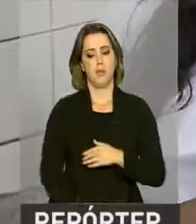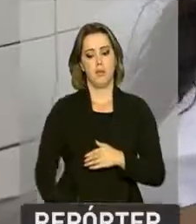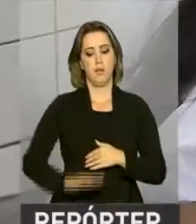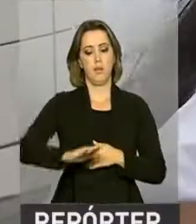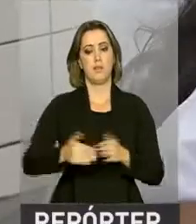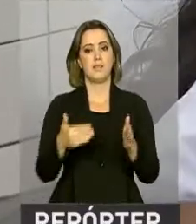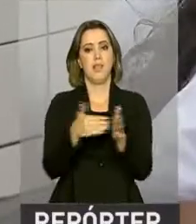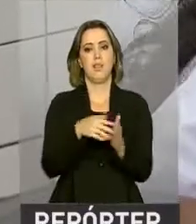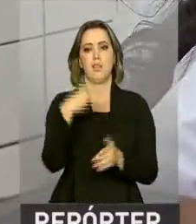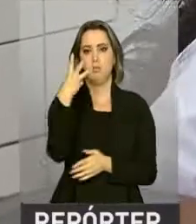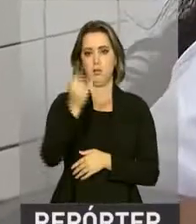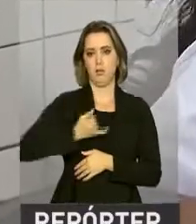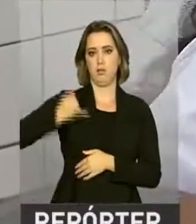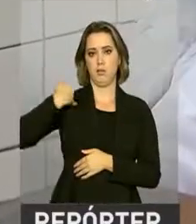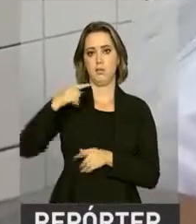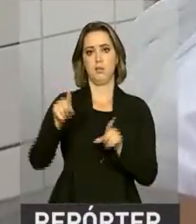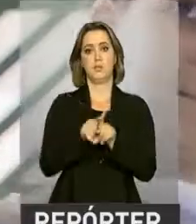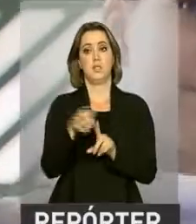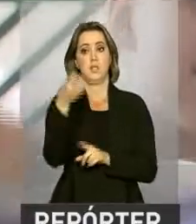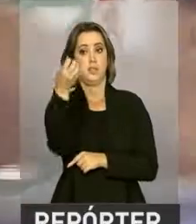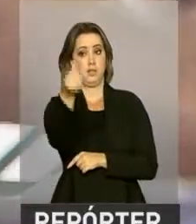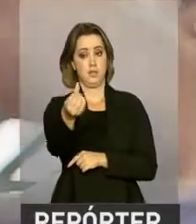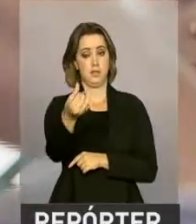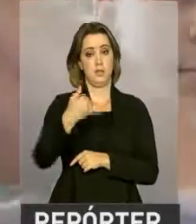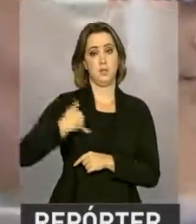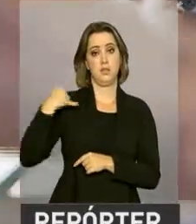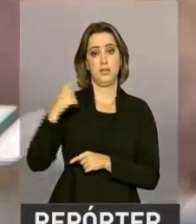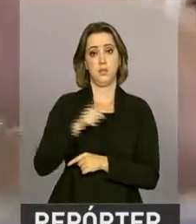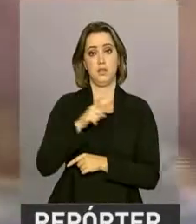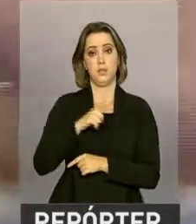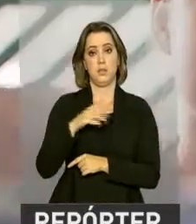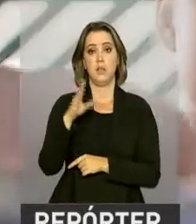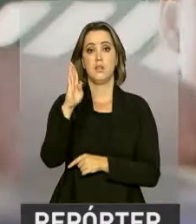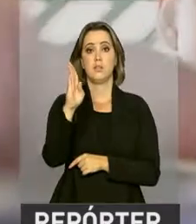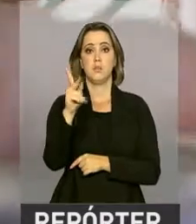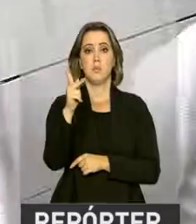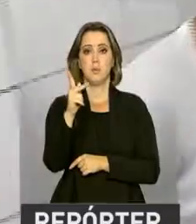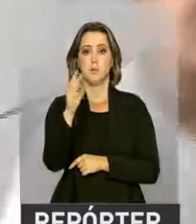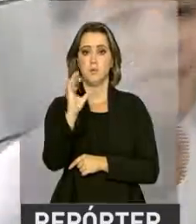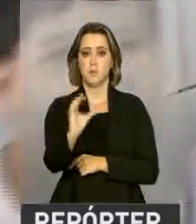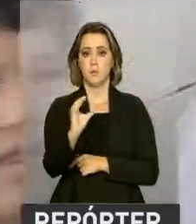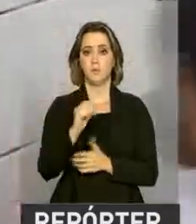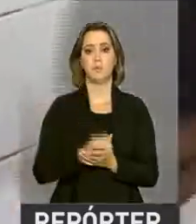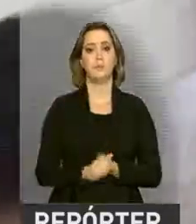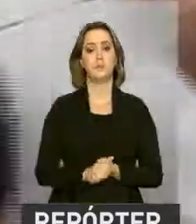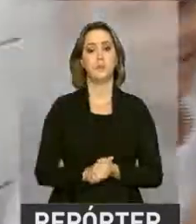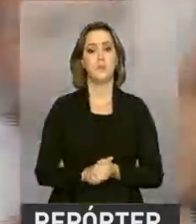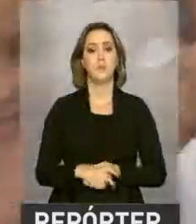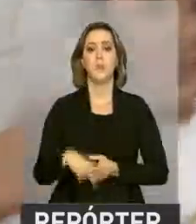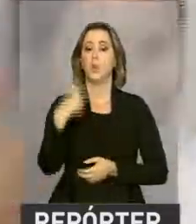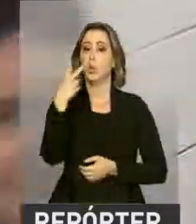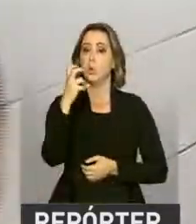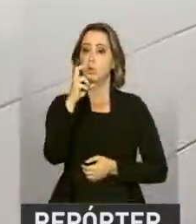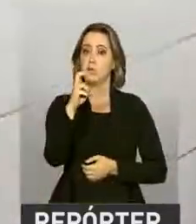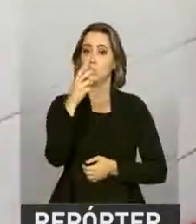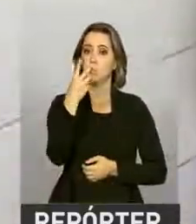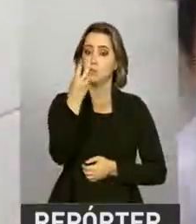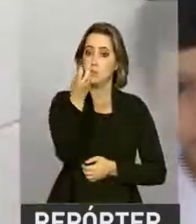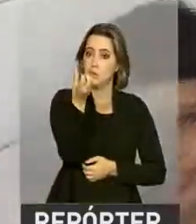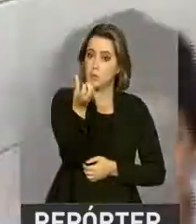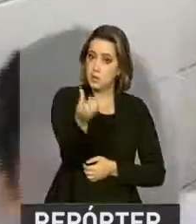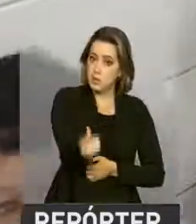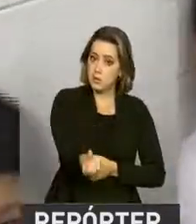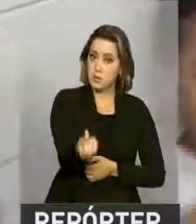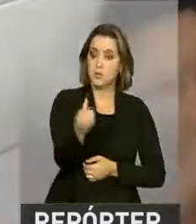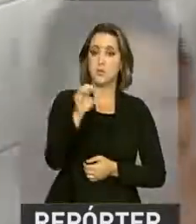do Bolsa Família, e as de até 6 anos que recebem o Benefício de Prestação Continuada, BPC. 2.529 municípios